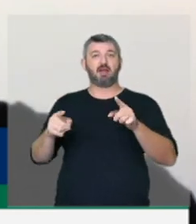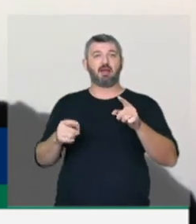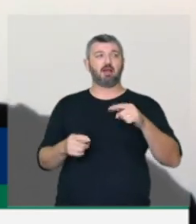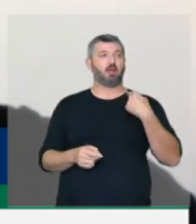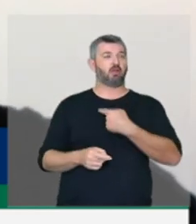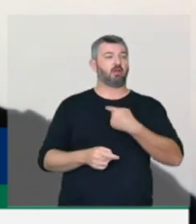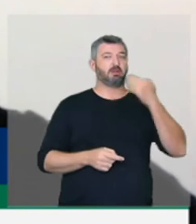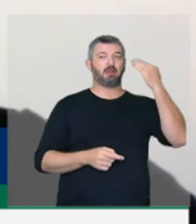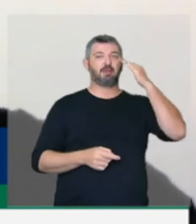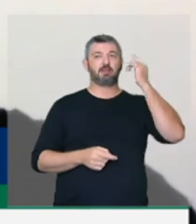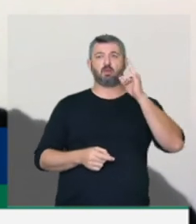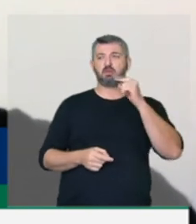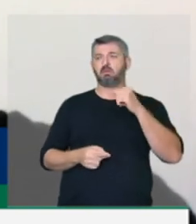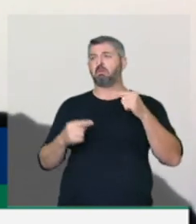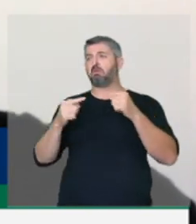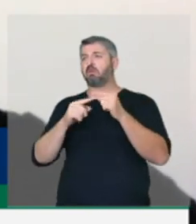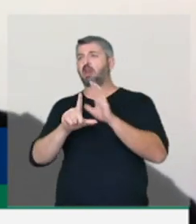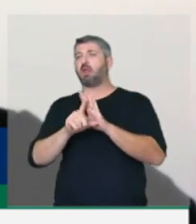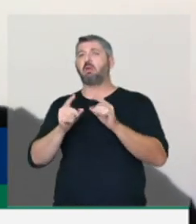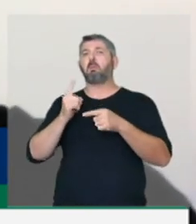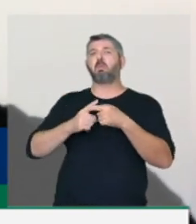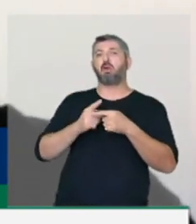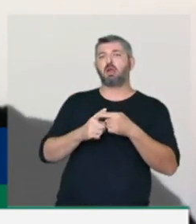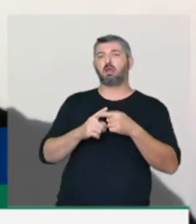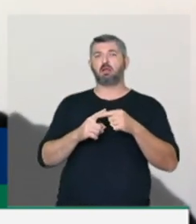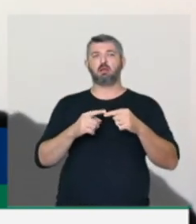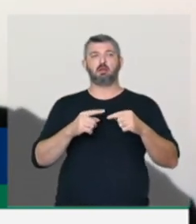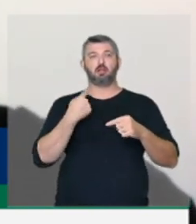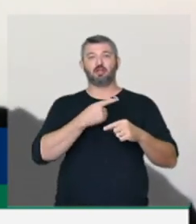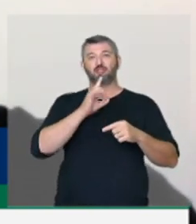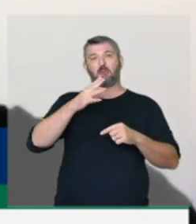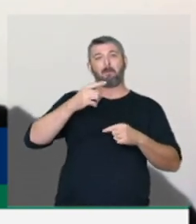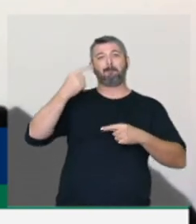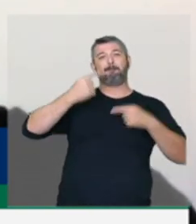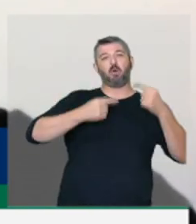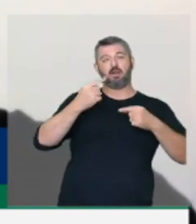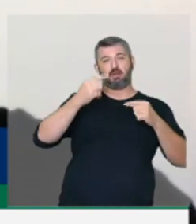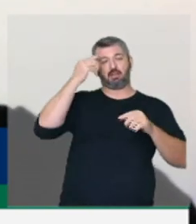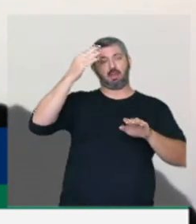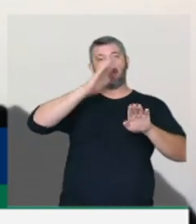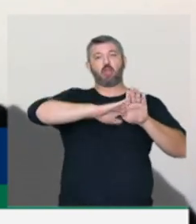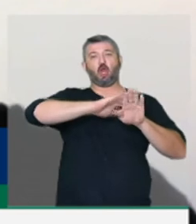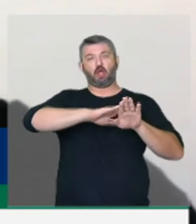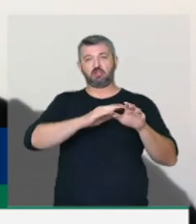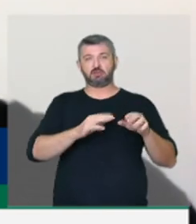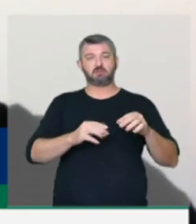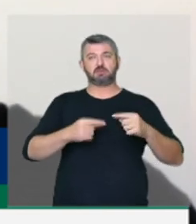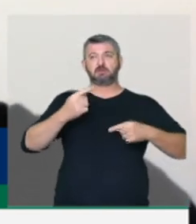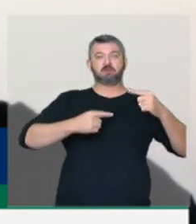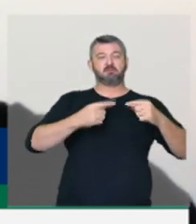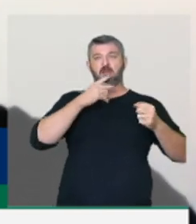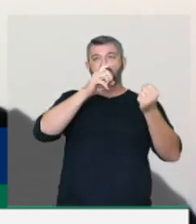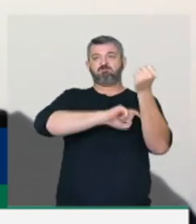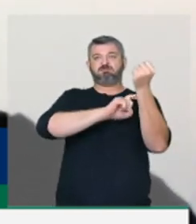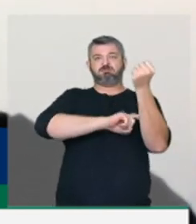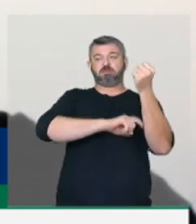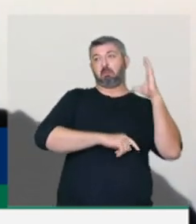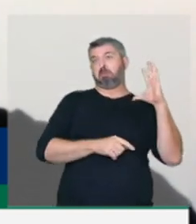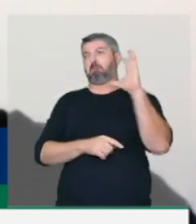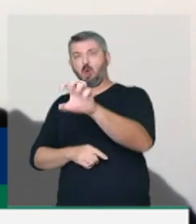entendemos, não vemos ali a legalidade do fato, ou talvez caímos ali no campo da discussão totalmente ideológica. E por vezes nós somos movidos pela raiva, mas em nenhum